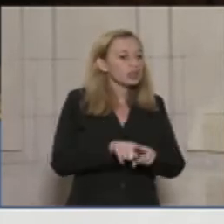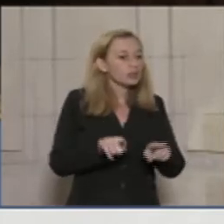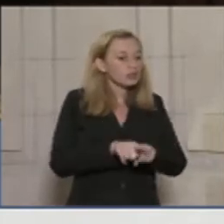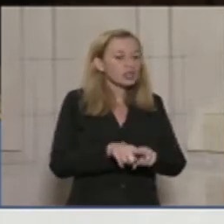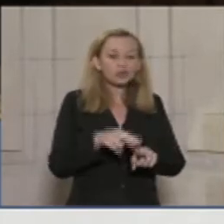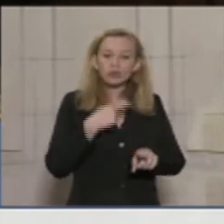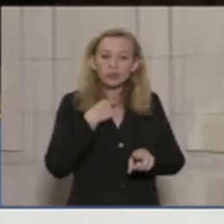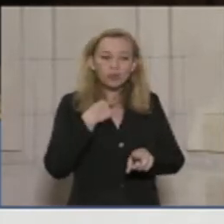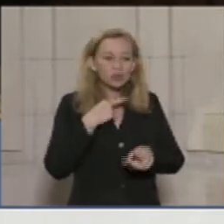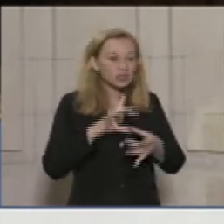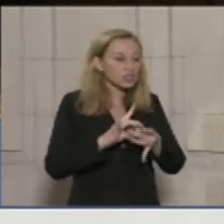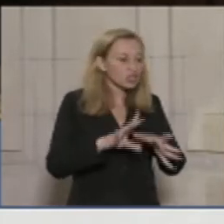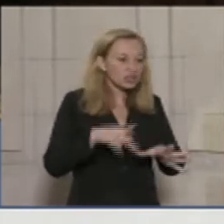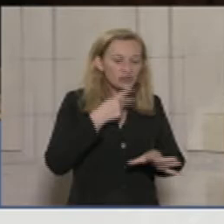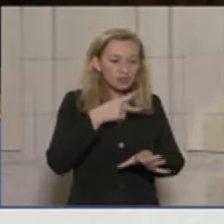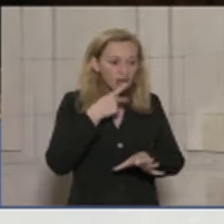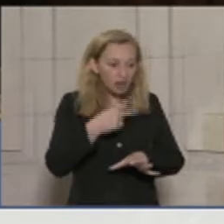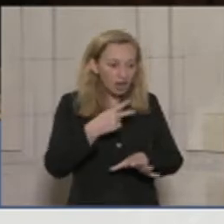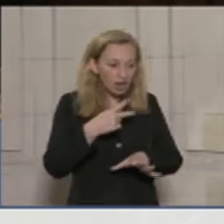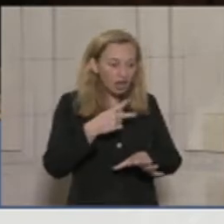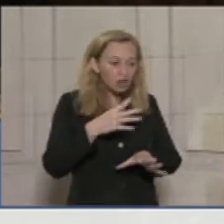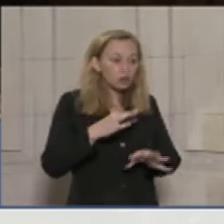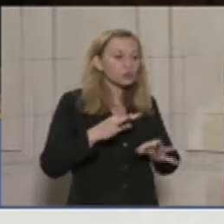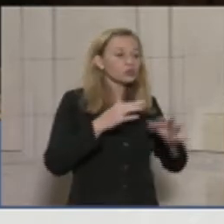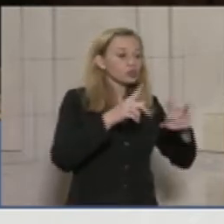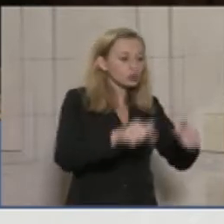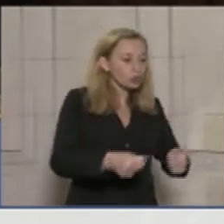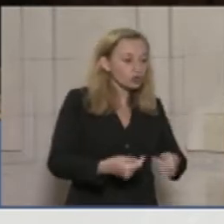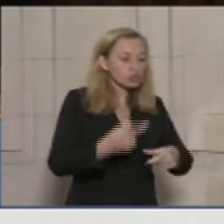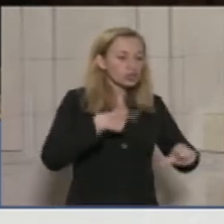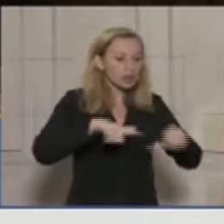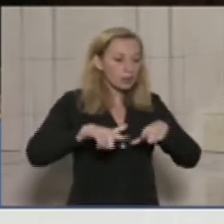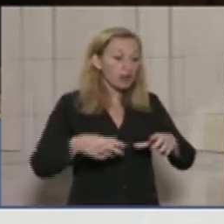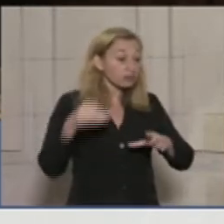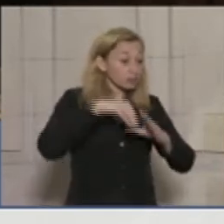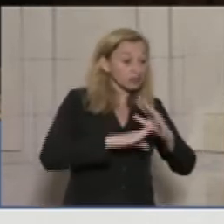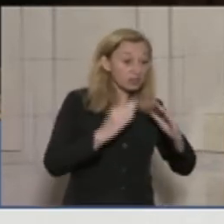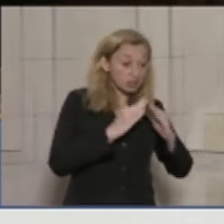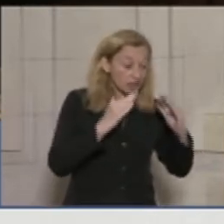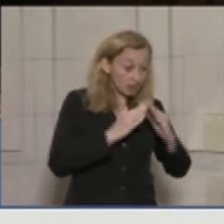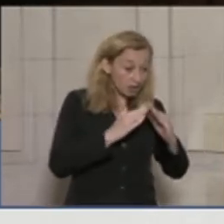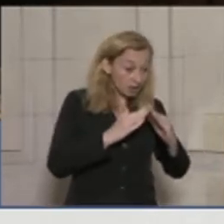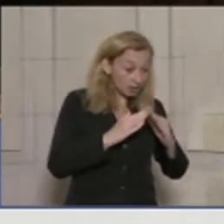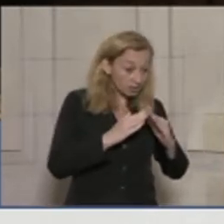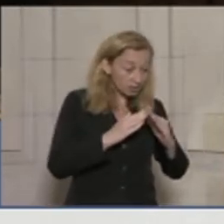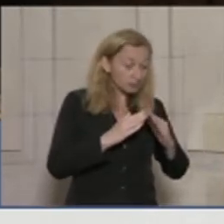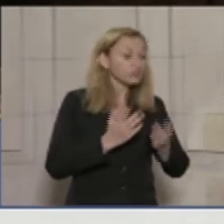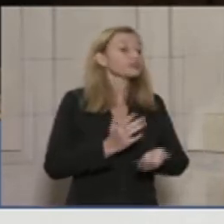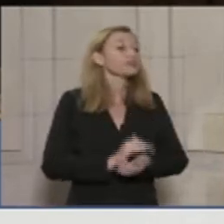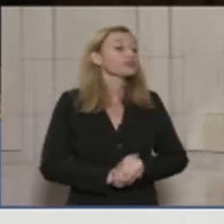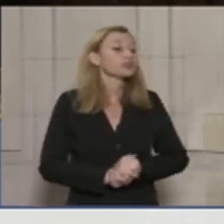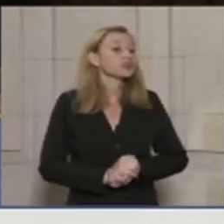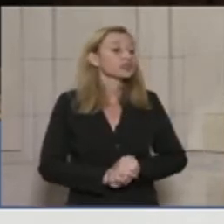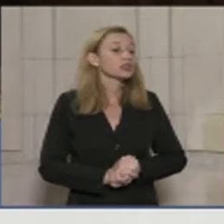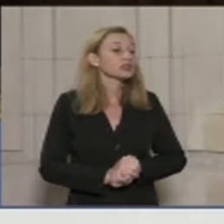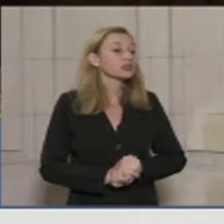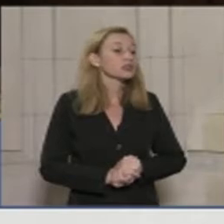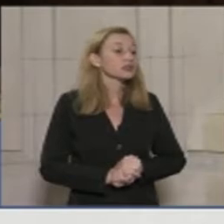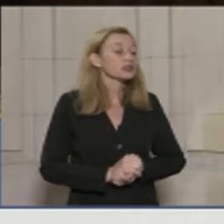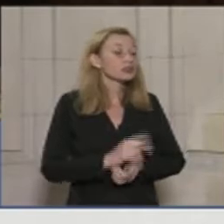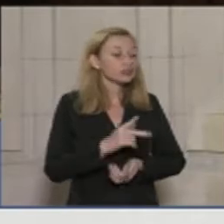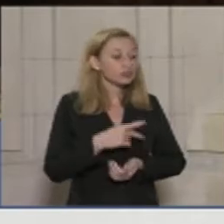da casa, a taquigrafia que está sempre pronta aí para transcrever toda a nossa fala com muita